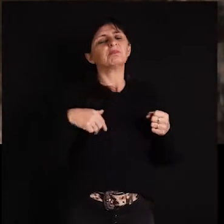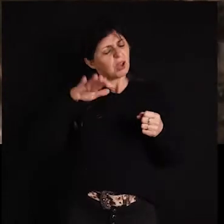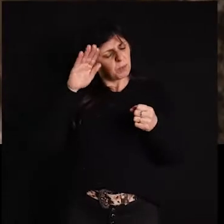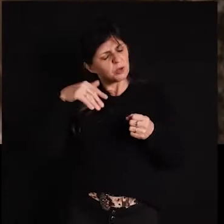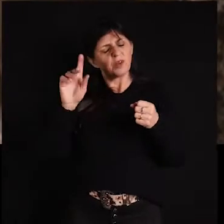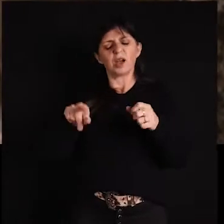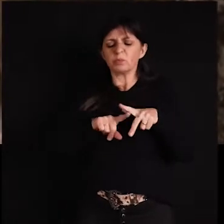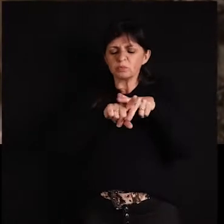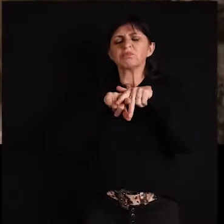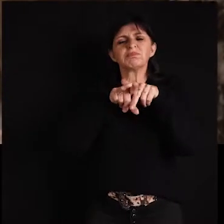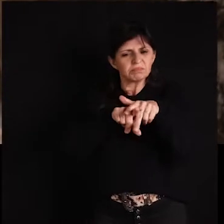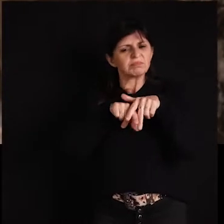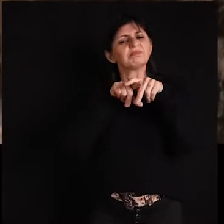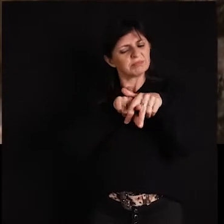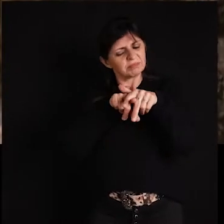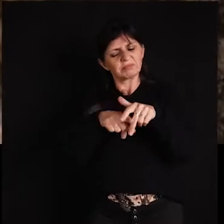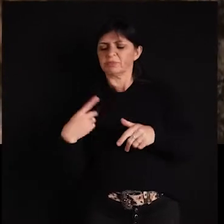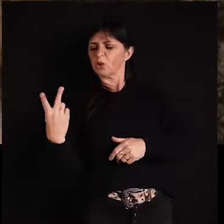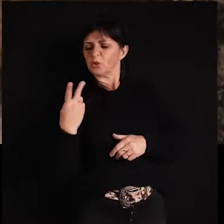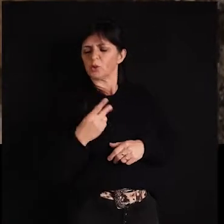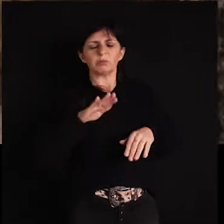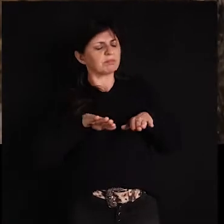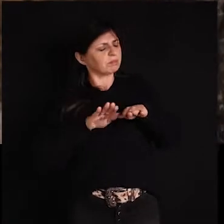Vamos no trote forte, meu